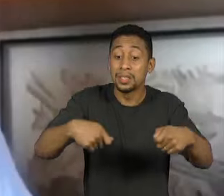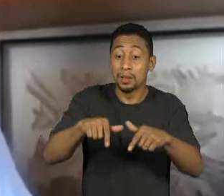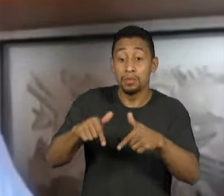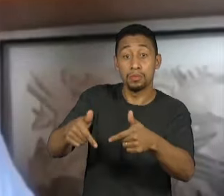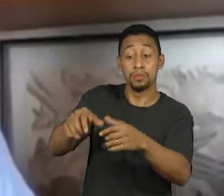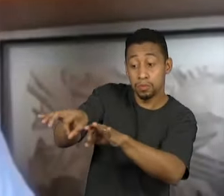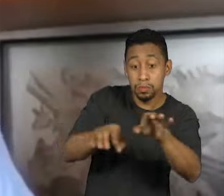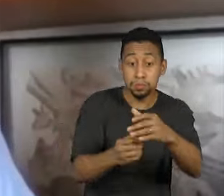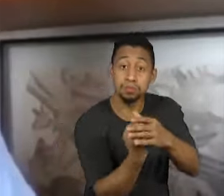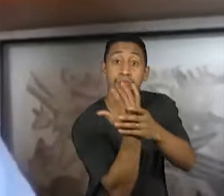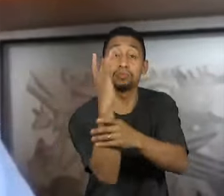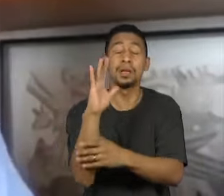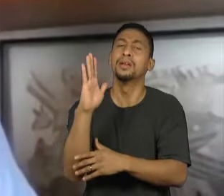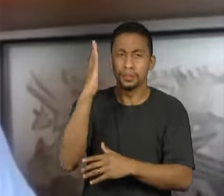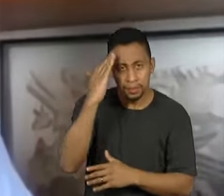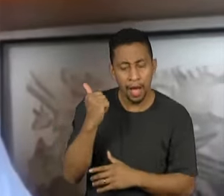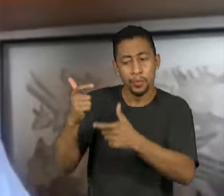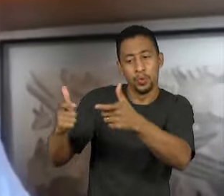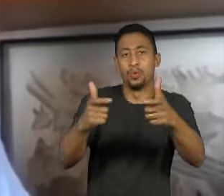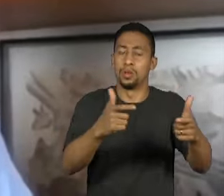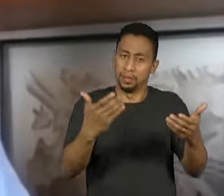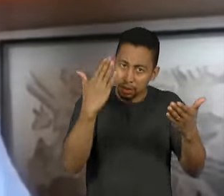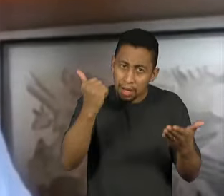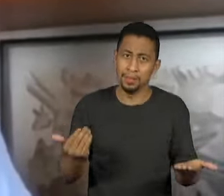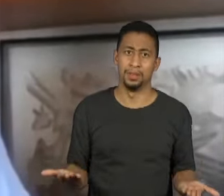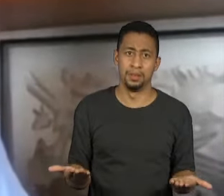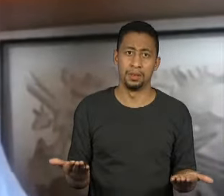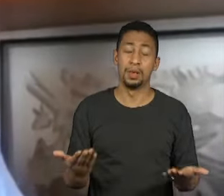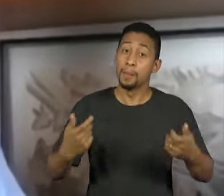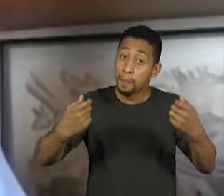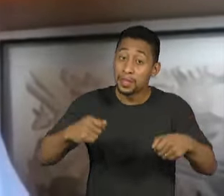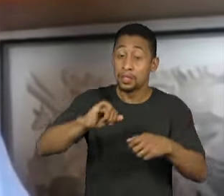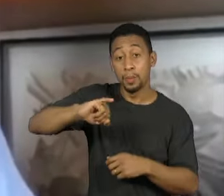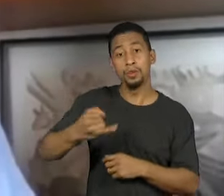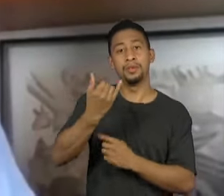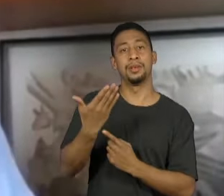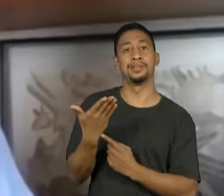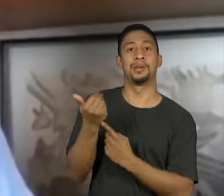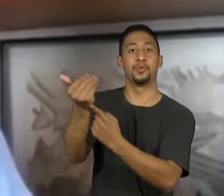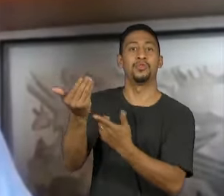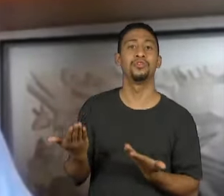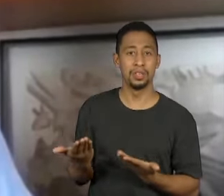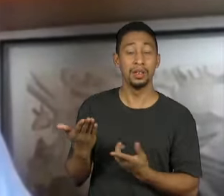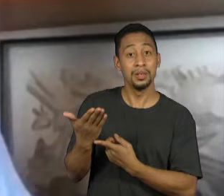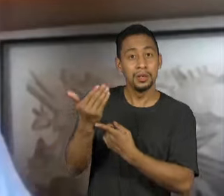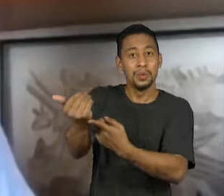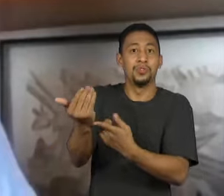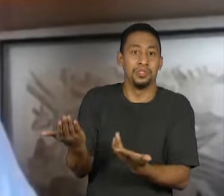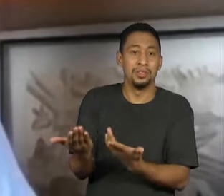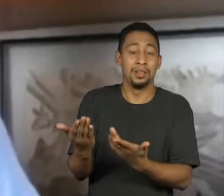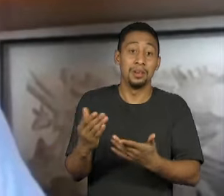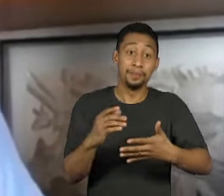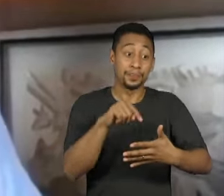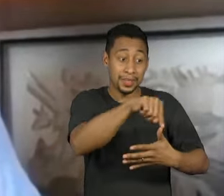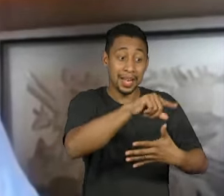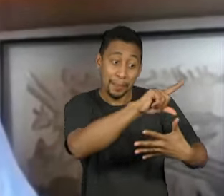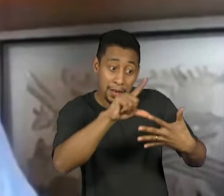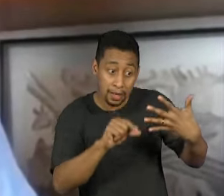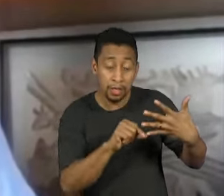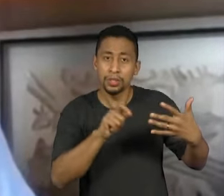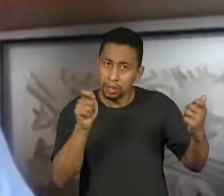hidrográfica. Então, a gente tem conhecimento. A gente tem que ir na tecnologia, a gente sabe como plantar a Mata Atlântica e a gente tem